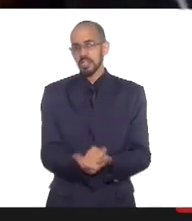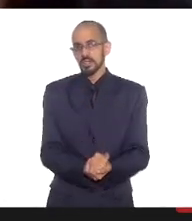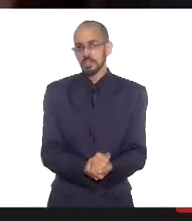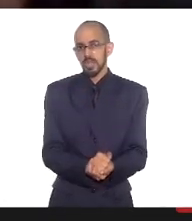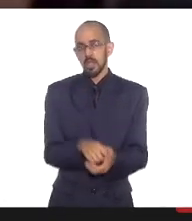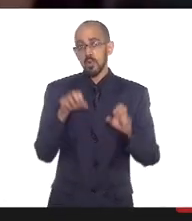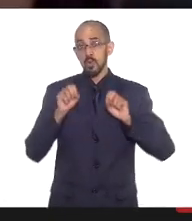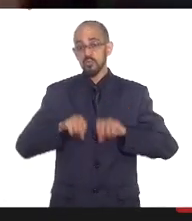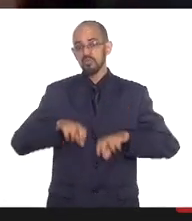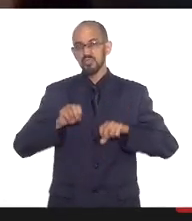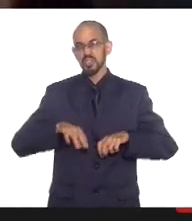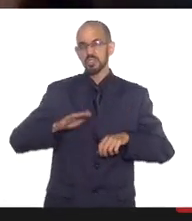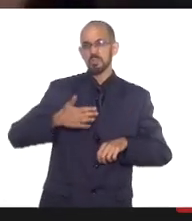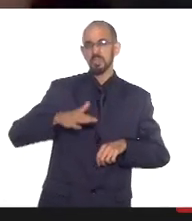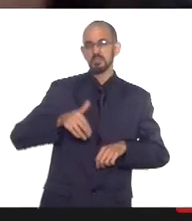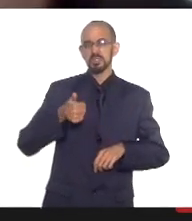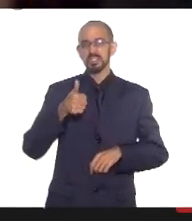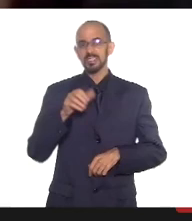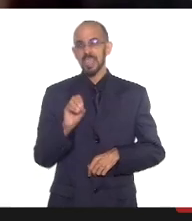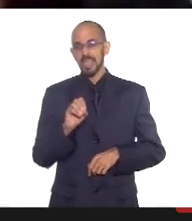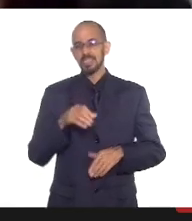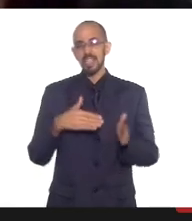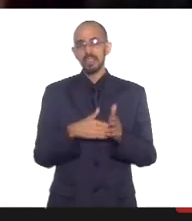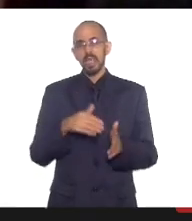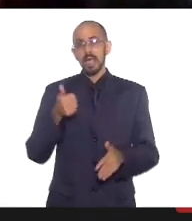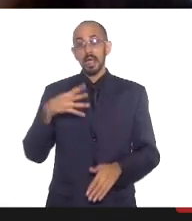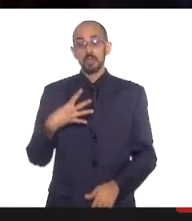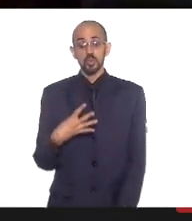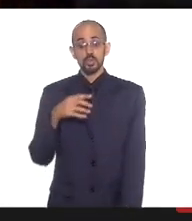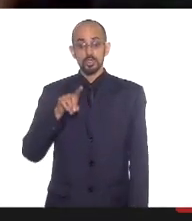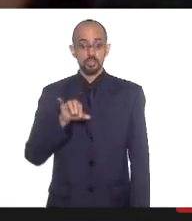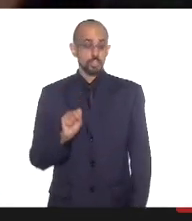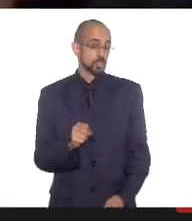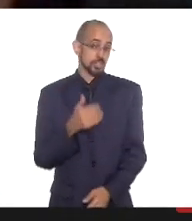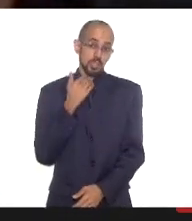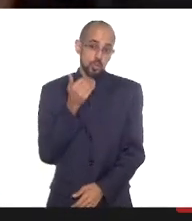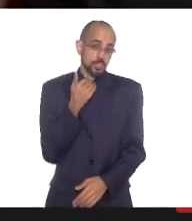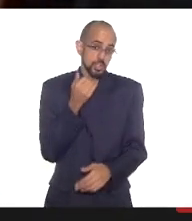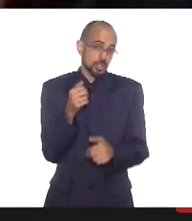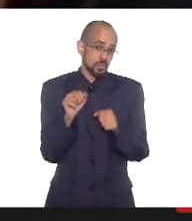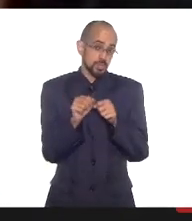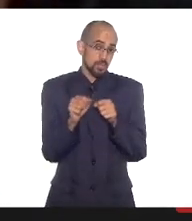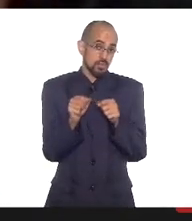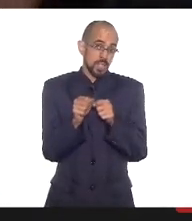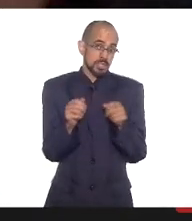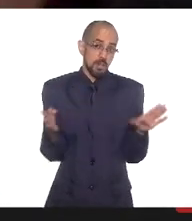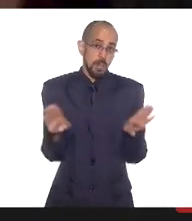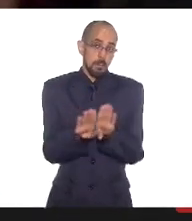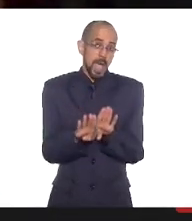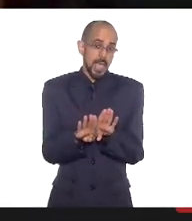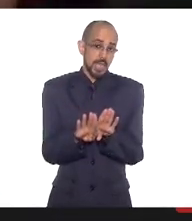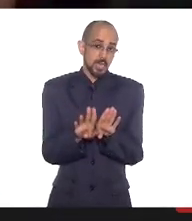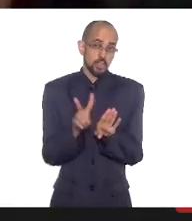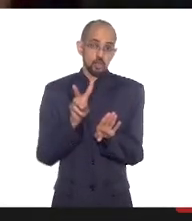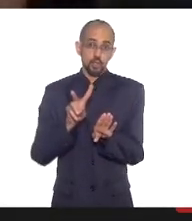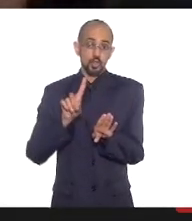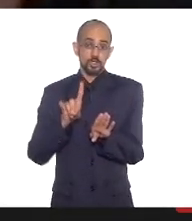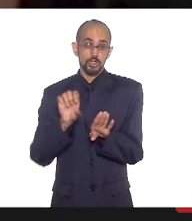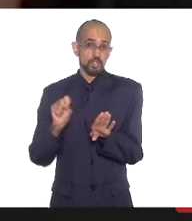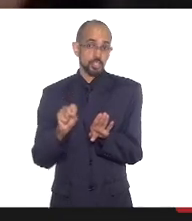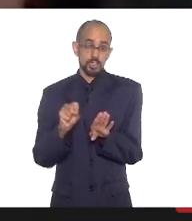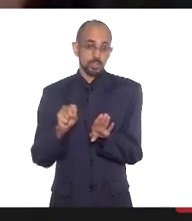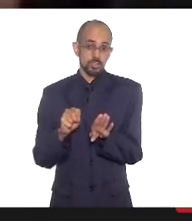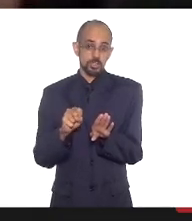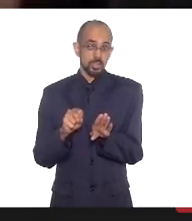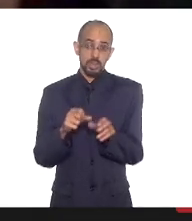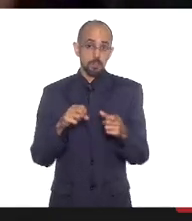incubação que varia aí de 10 a 14 dias não adianta você fazer uma barreira de restrição de dois dias que você não tá impedindo a